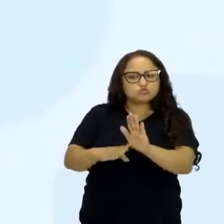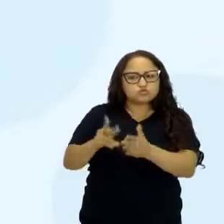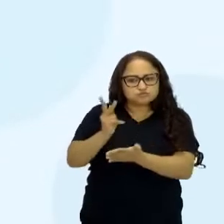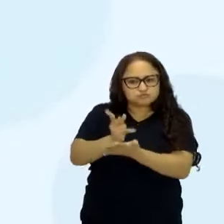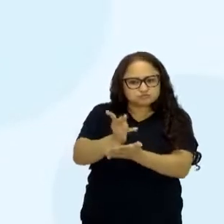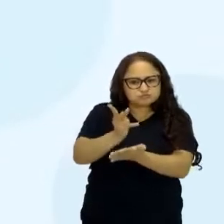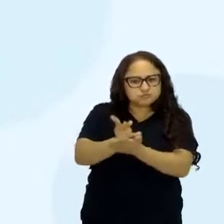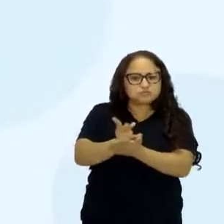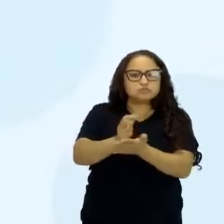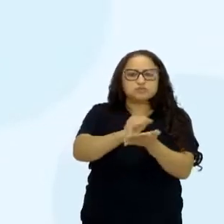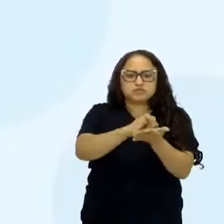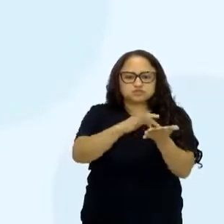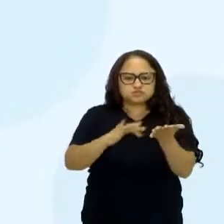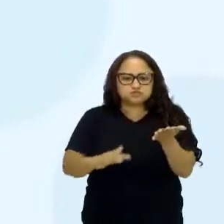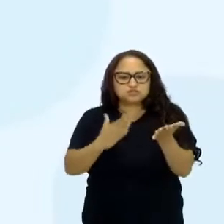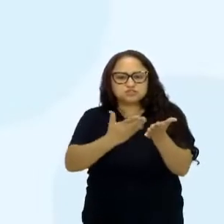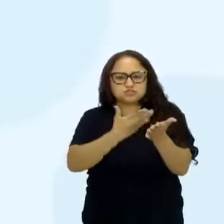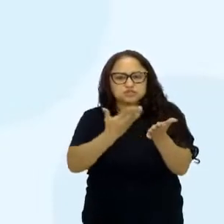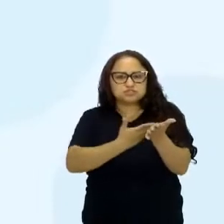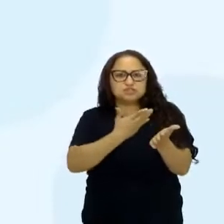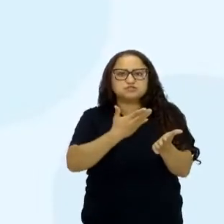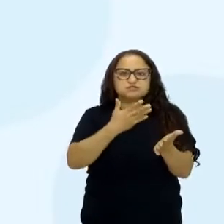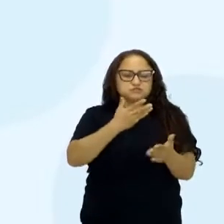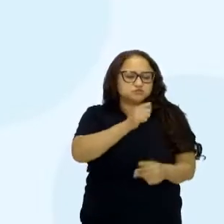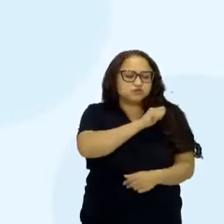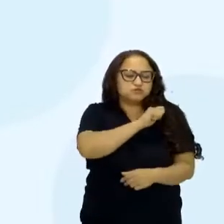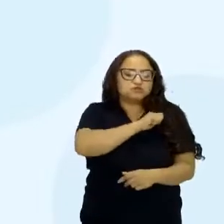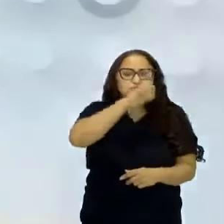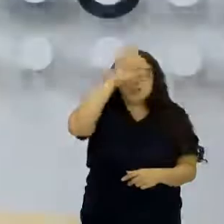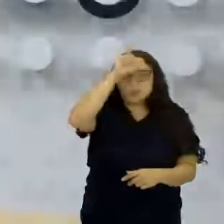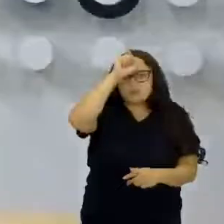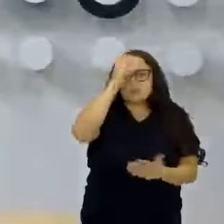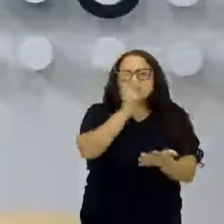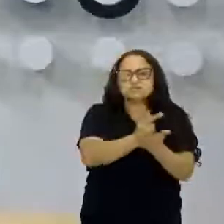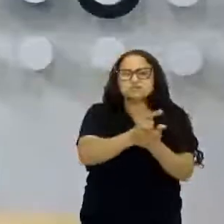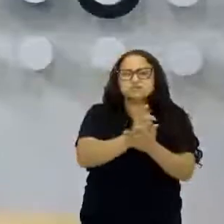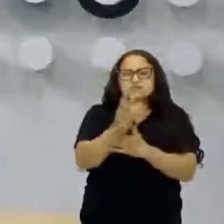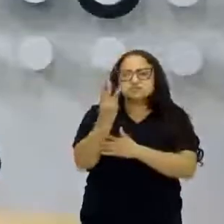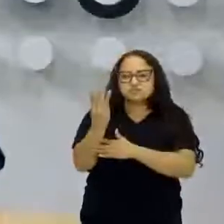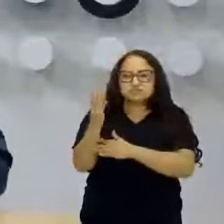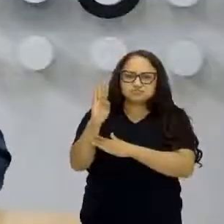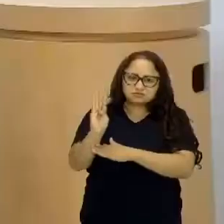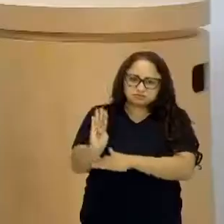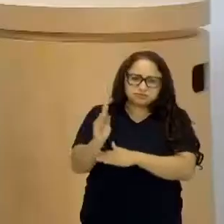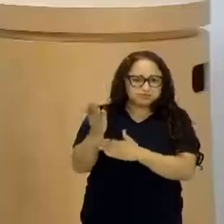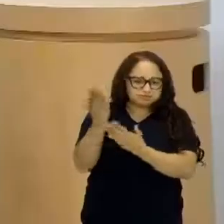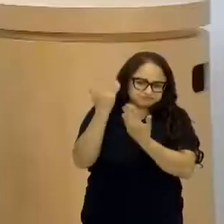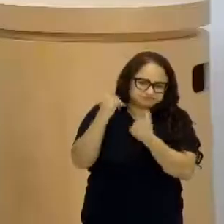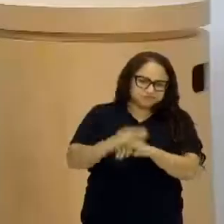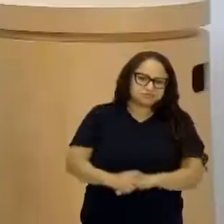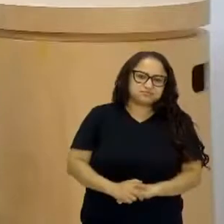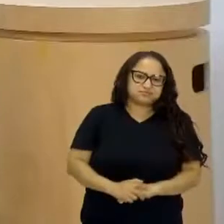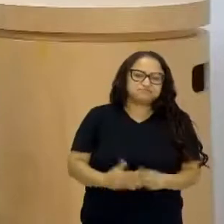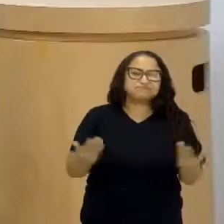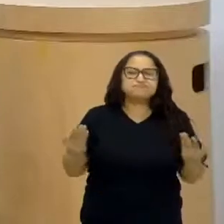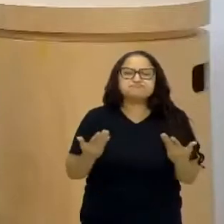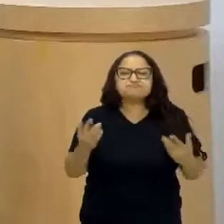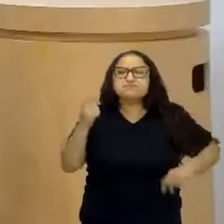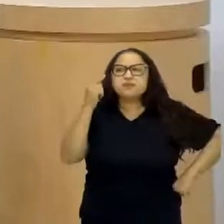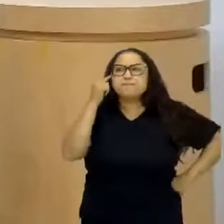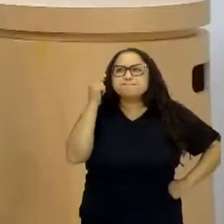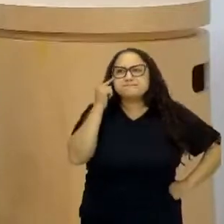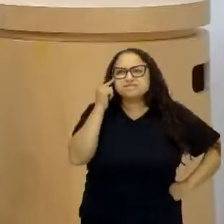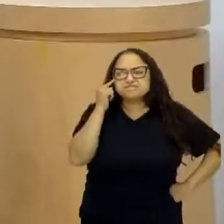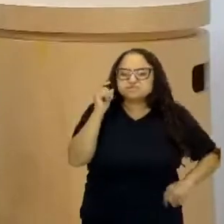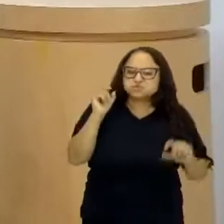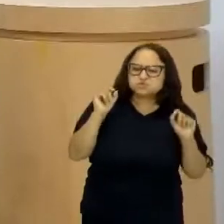partir das atividades do quaderno do aluno, aprender sempre. Então, estamos no terceiro bimestre, professora Tayana, vamos lá. Não deixando de pensar aí, que